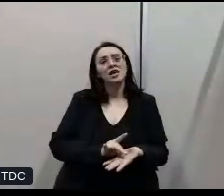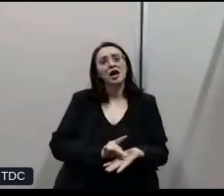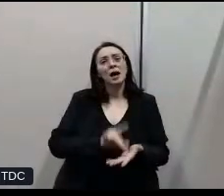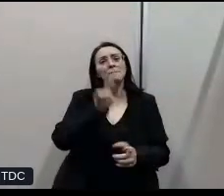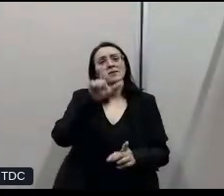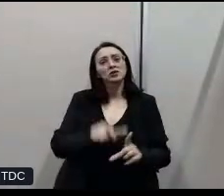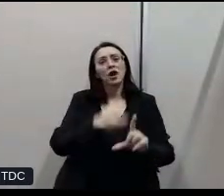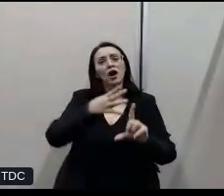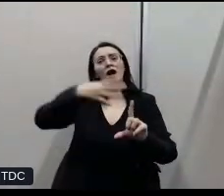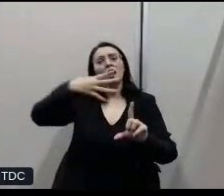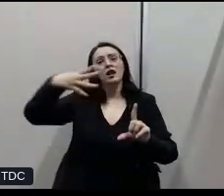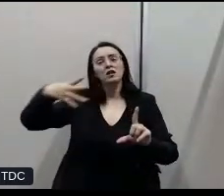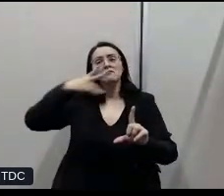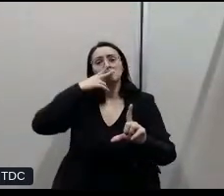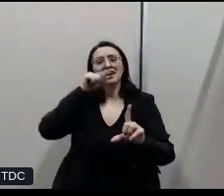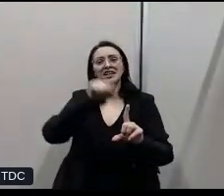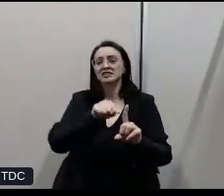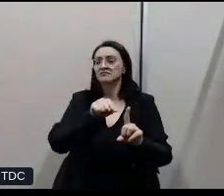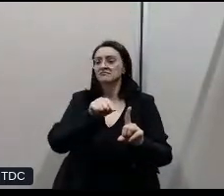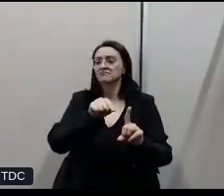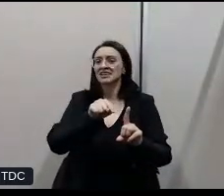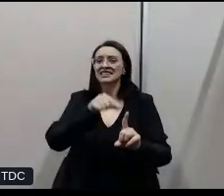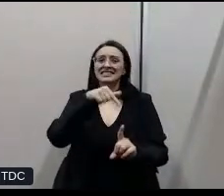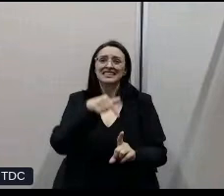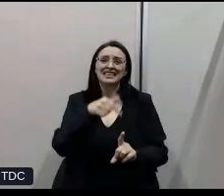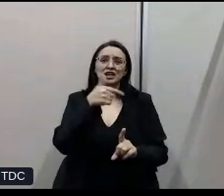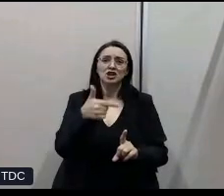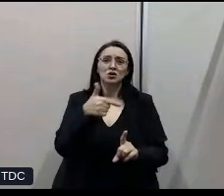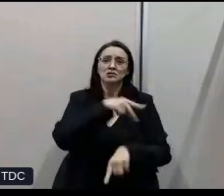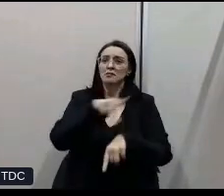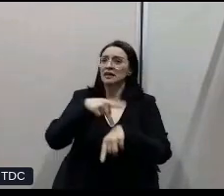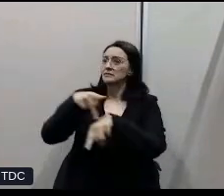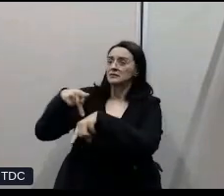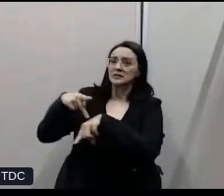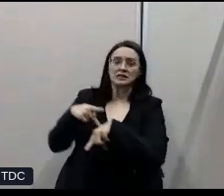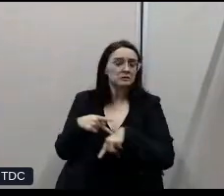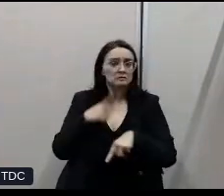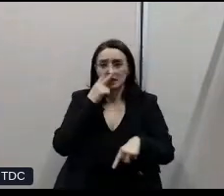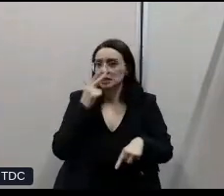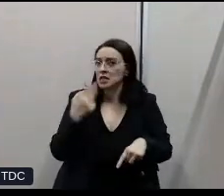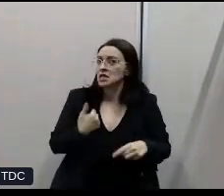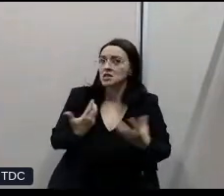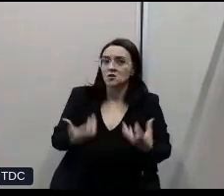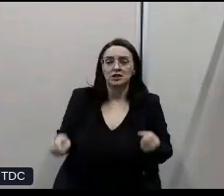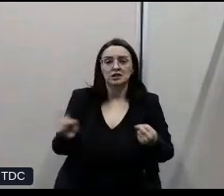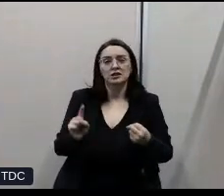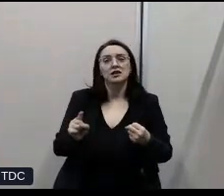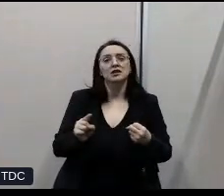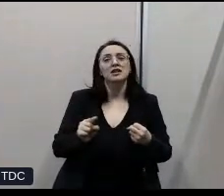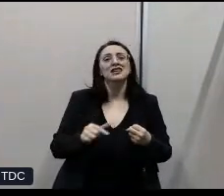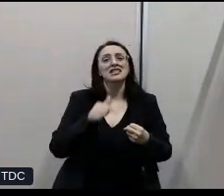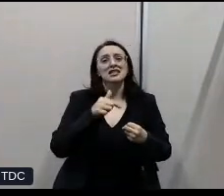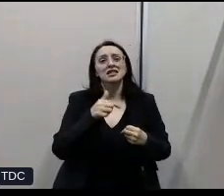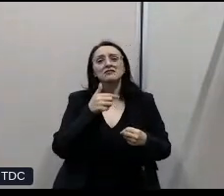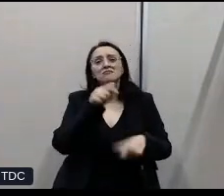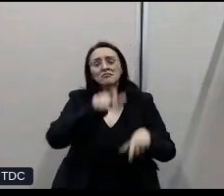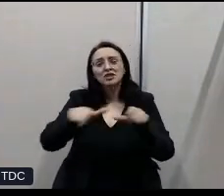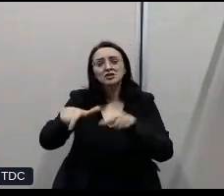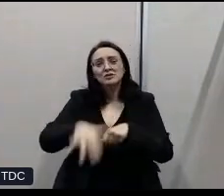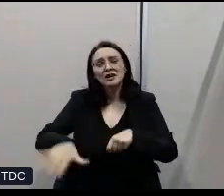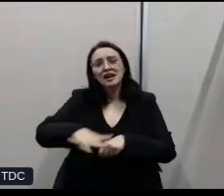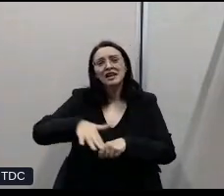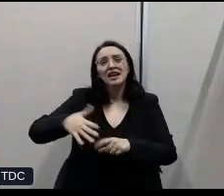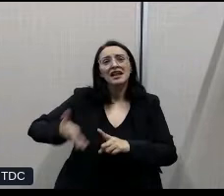uma pessoa LGBTQIA+, ainda é crime em mais de 72 países. 74% das pessoas que trabalham aqui no Brasil, nas